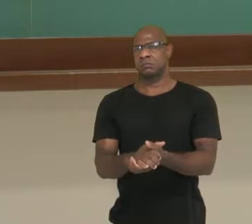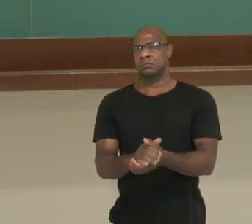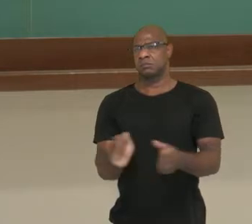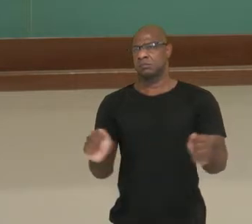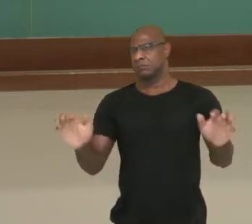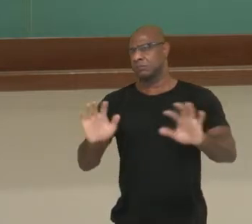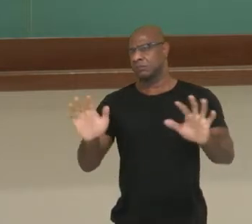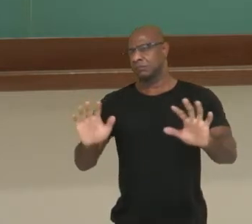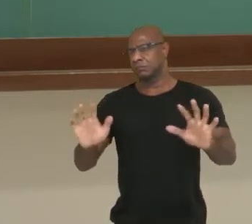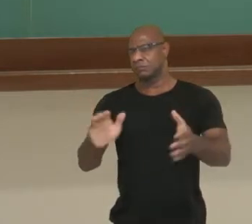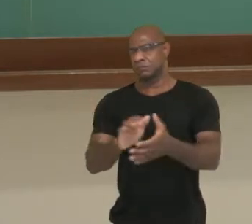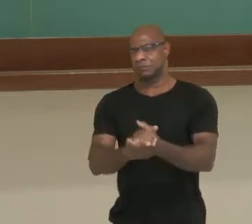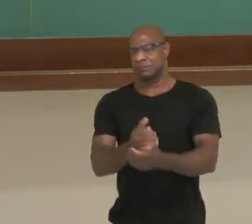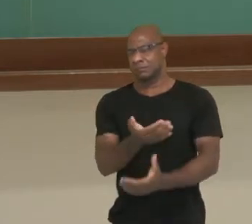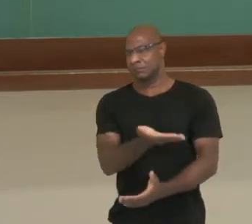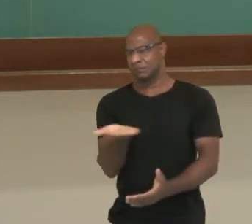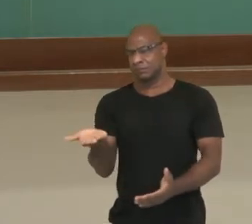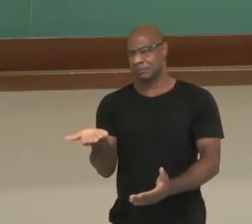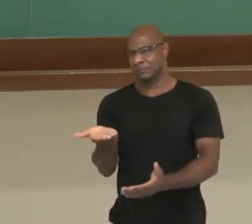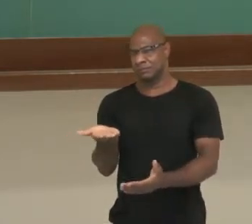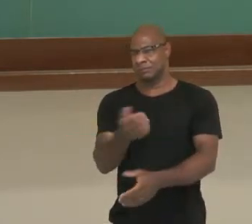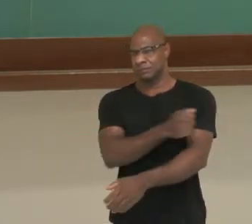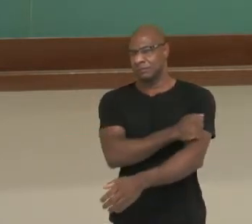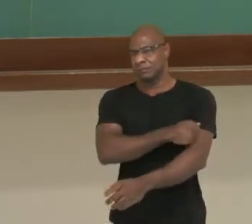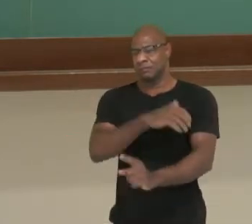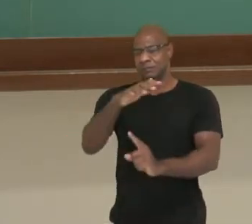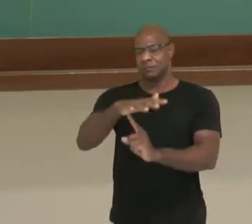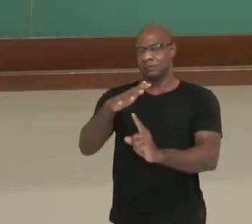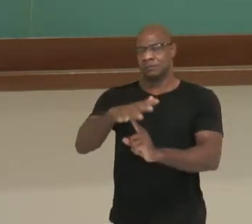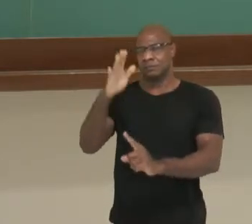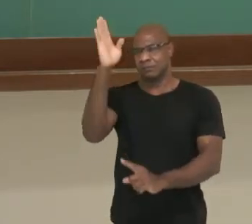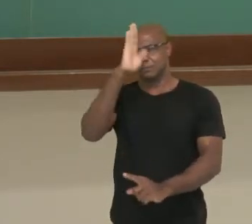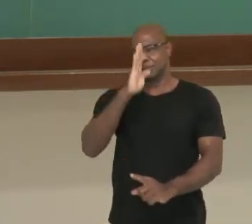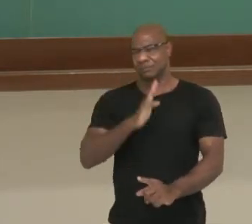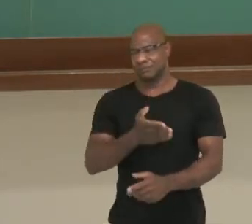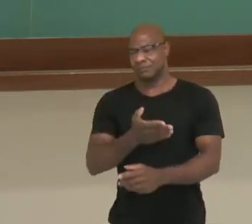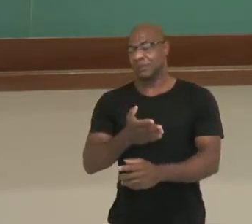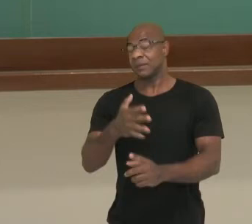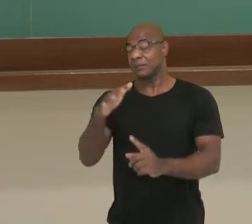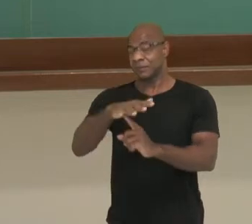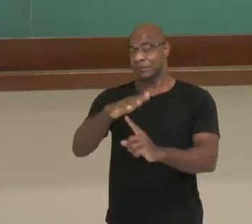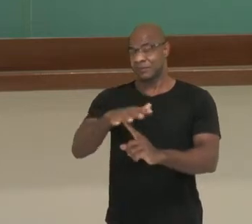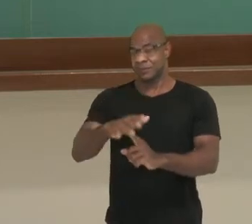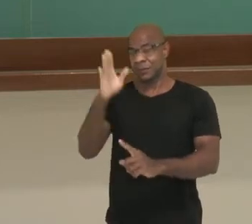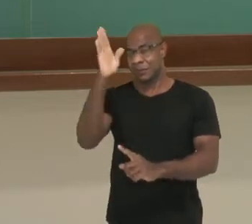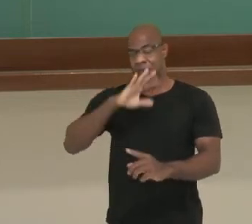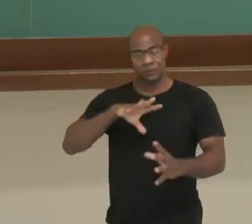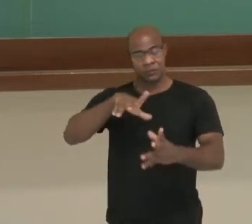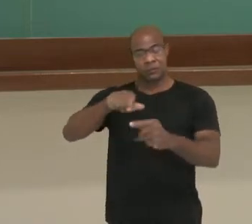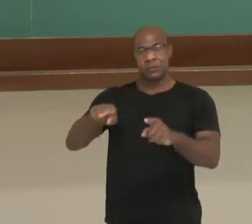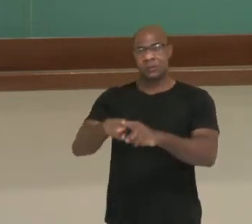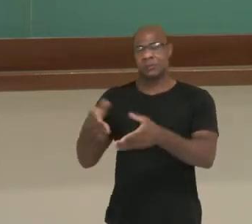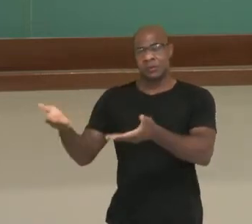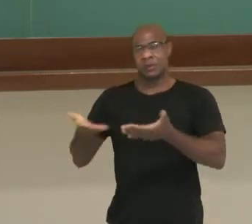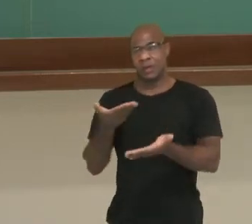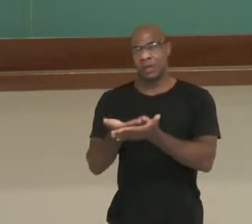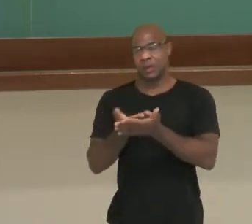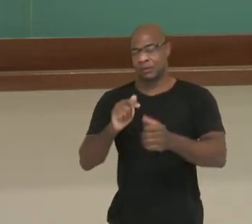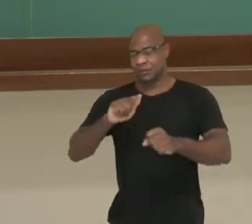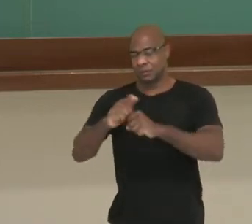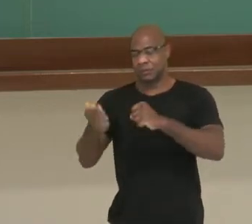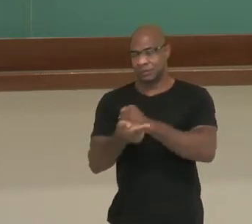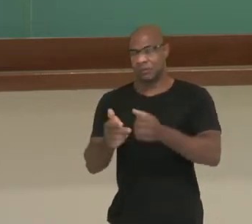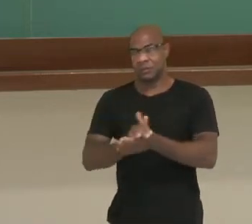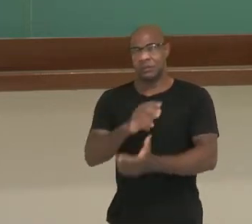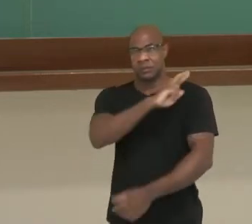Olá, galera do estado do Paraná, do Brasil e do mundo, sejam muito bem-vindos à nossa aula de Geografia para você, da segunda série do ensino médio. Eu sou o